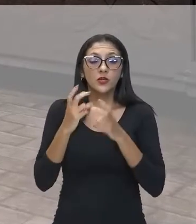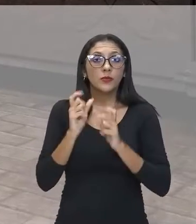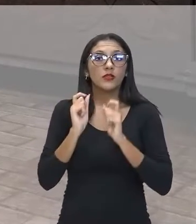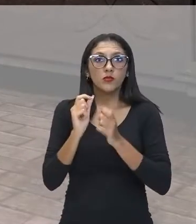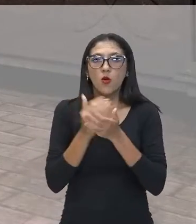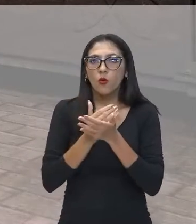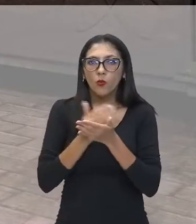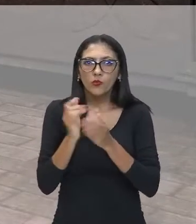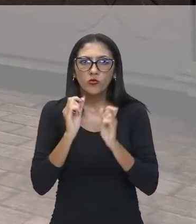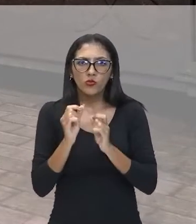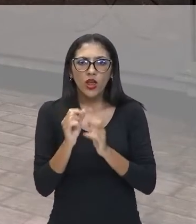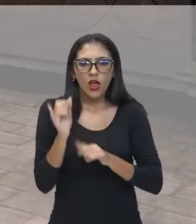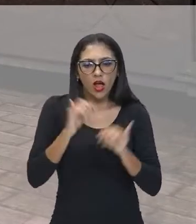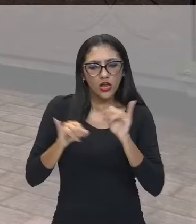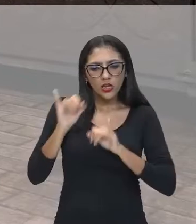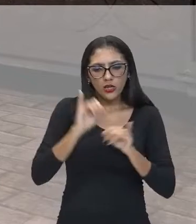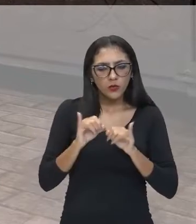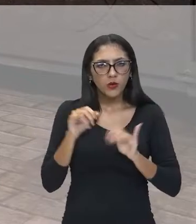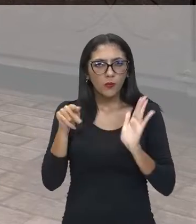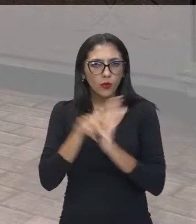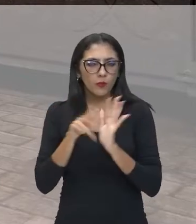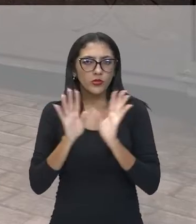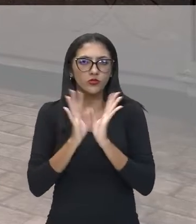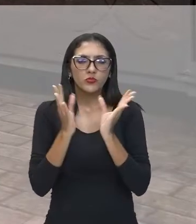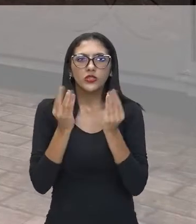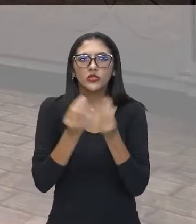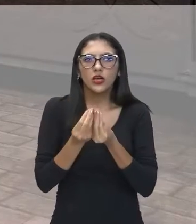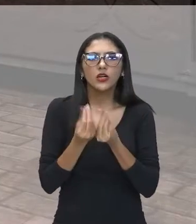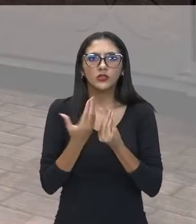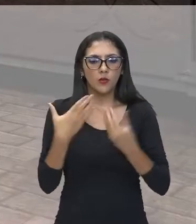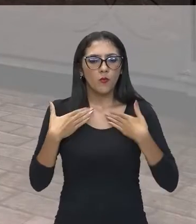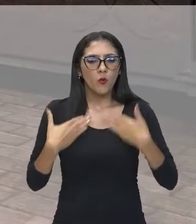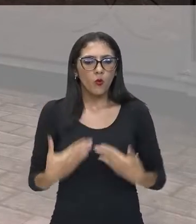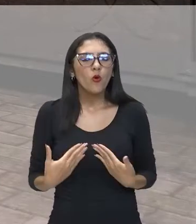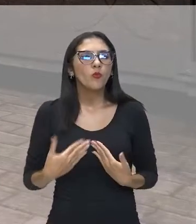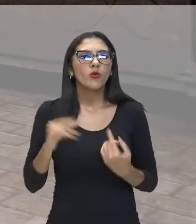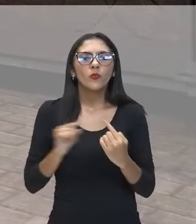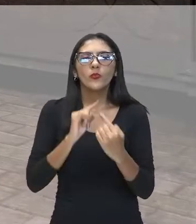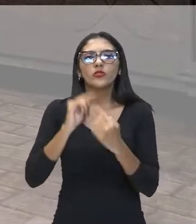dos cosméticos, né? Que tem como objetivo